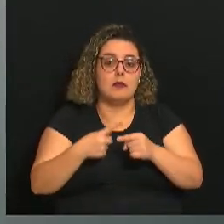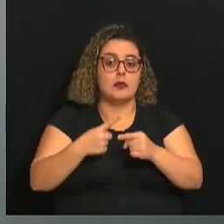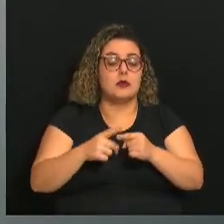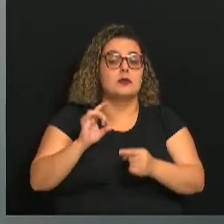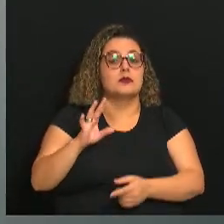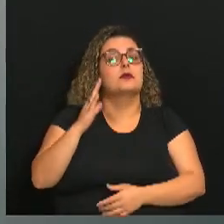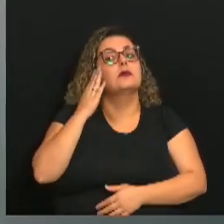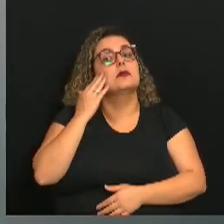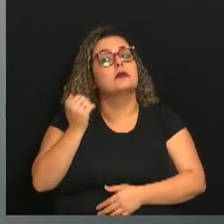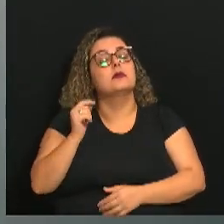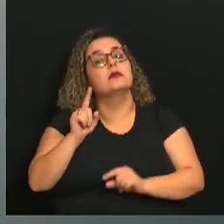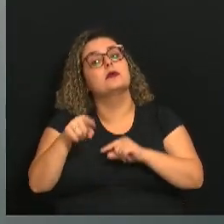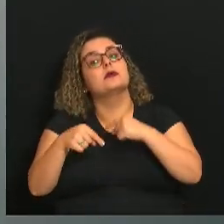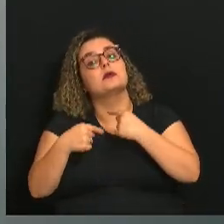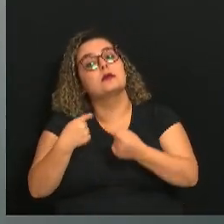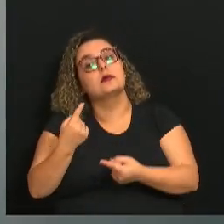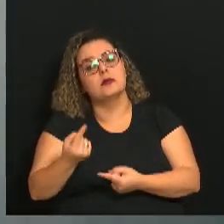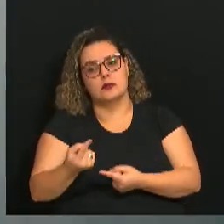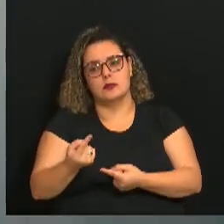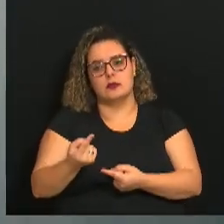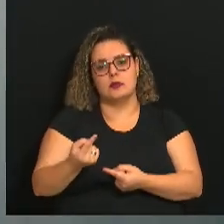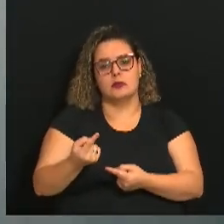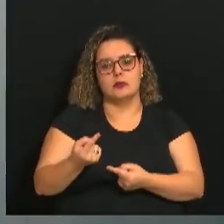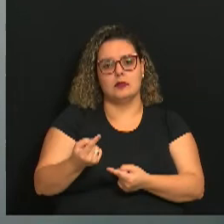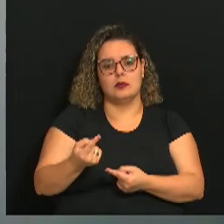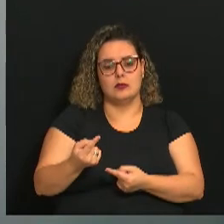exemplo, se num outro certame a empresa estiver concorrendo.